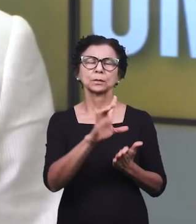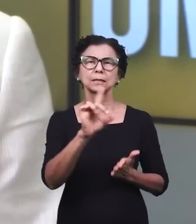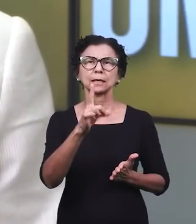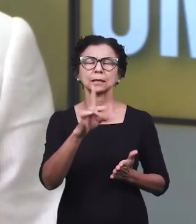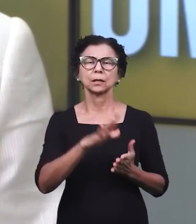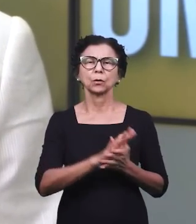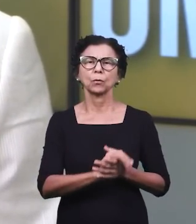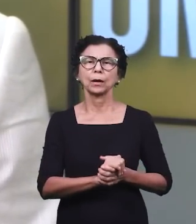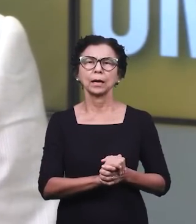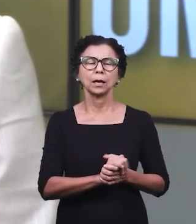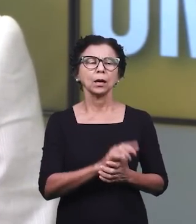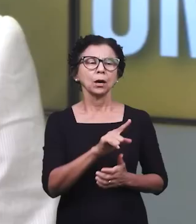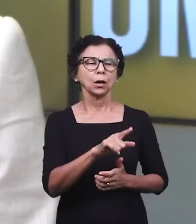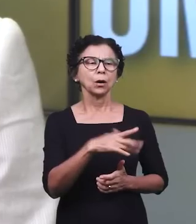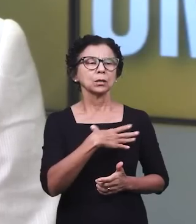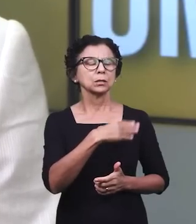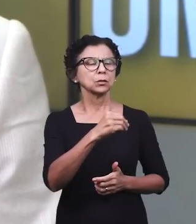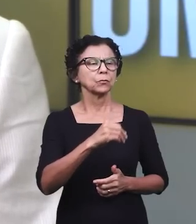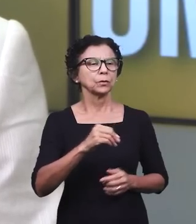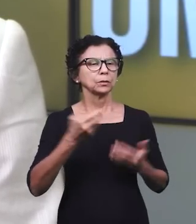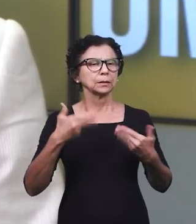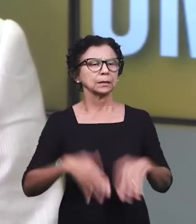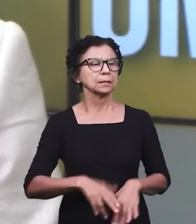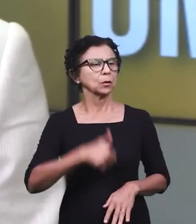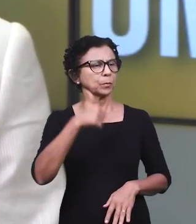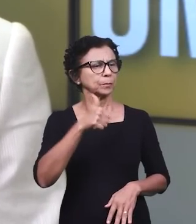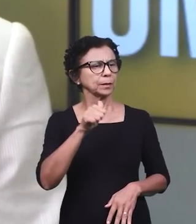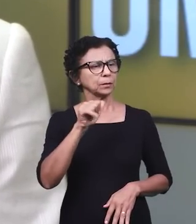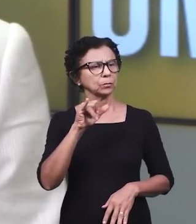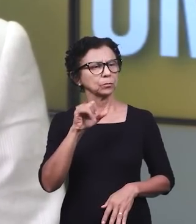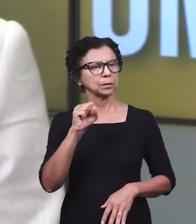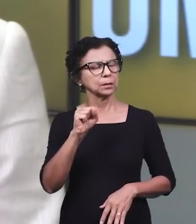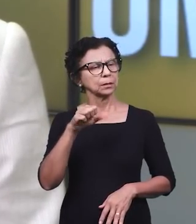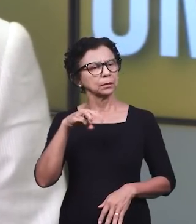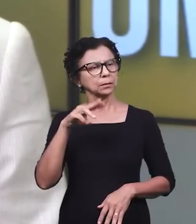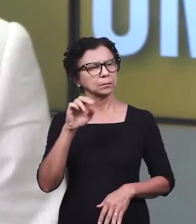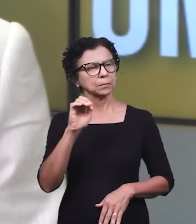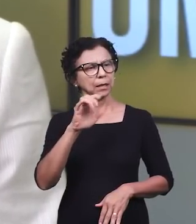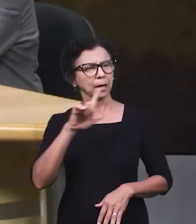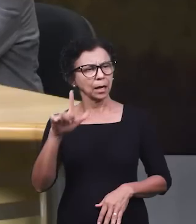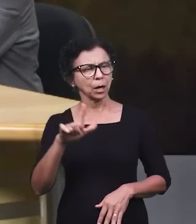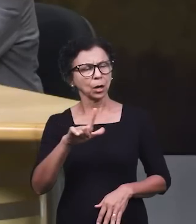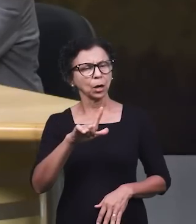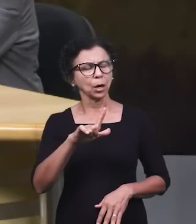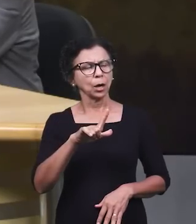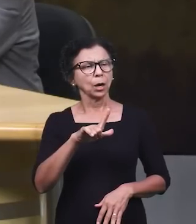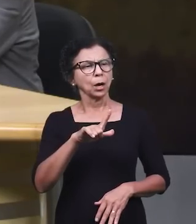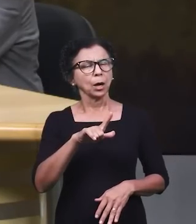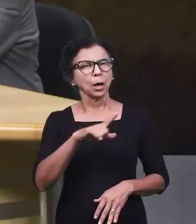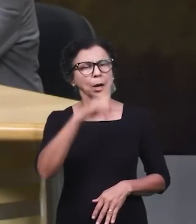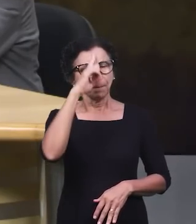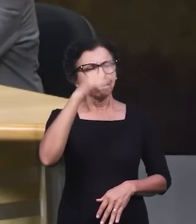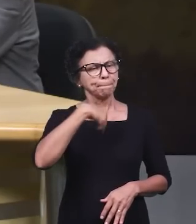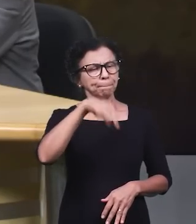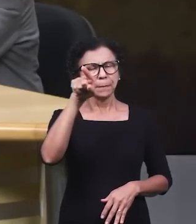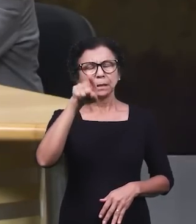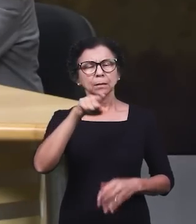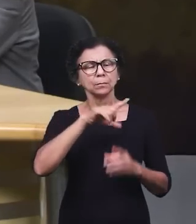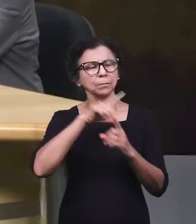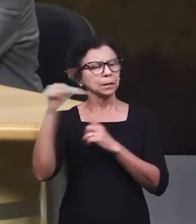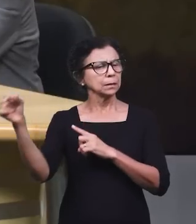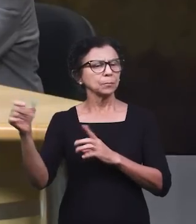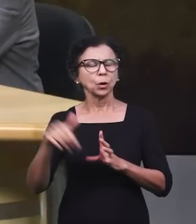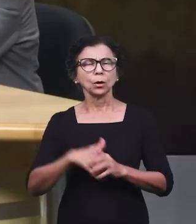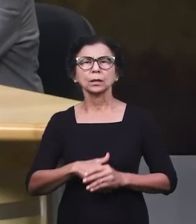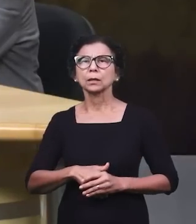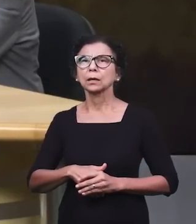liberar de casa o filho mais velho, Ismael. Você vê que Abraão resiste. Falou, não vou fazer isso. Porque era o primeiro filho dele. Não era filho